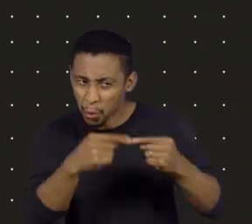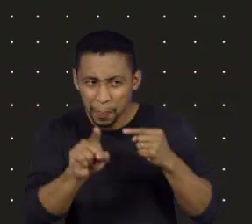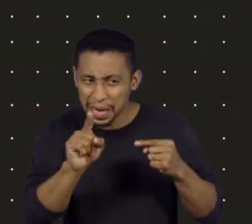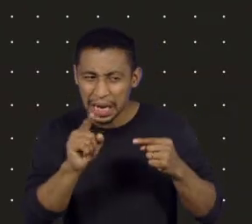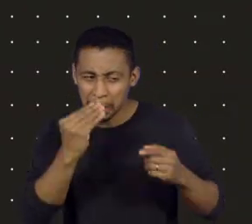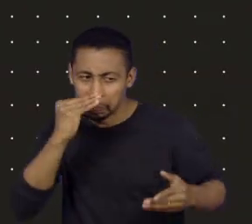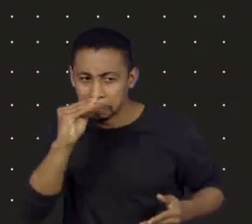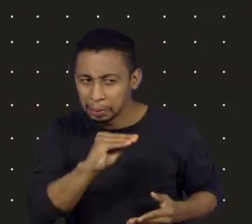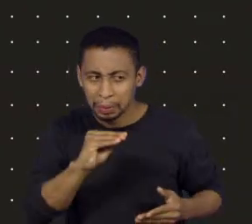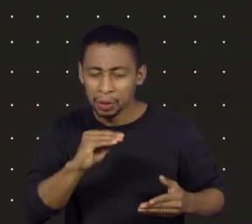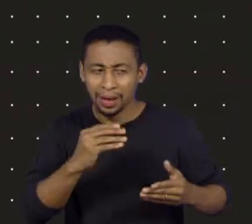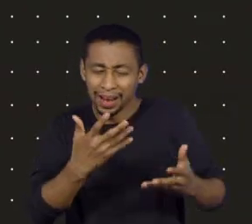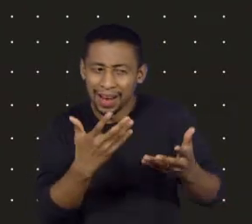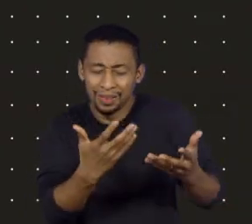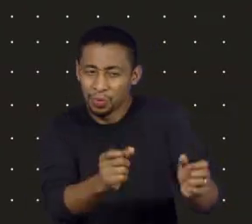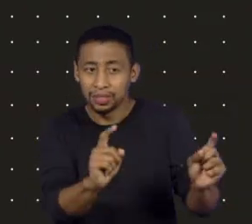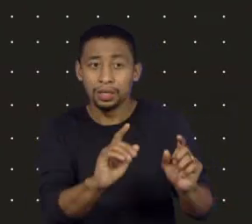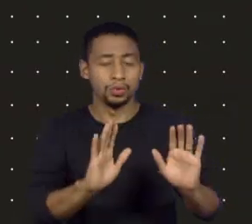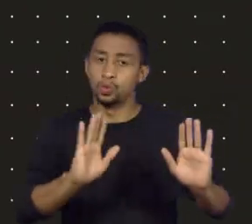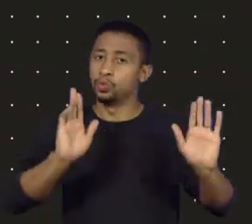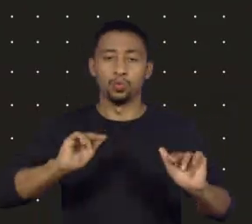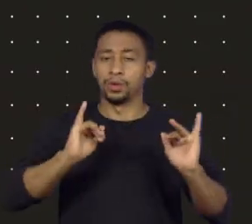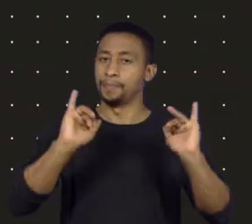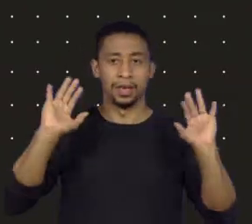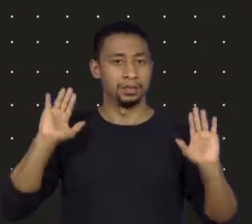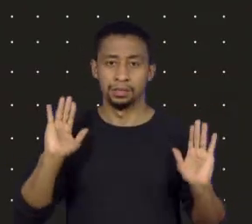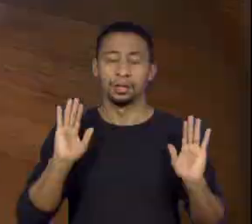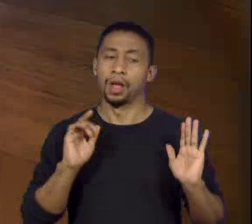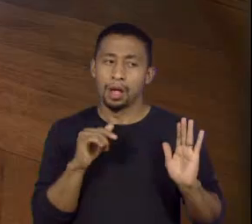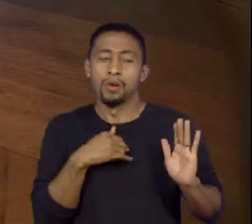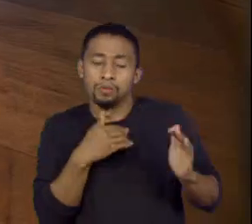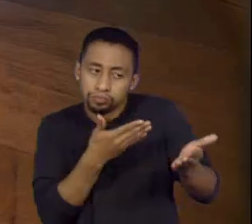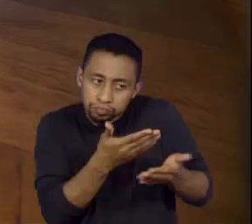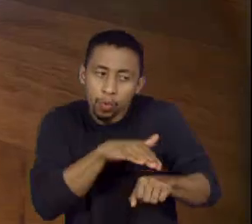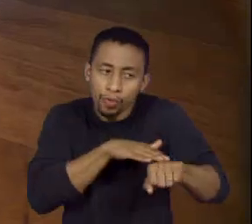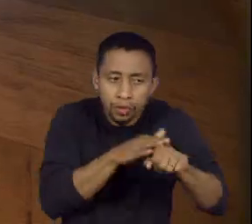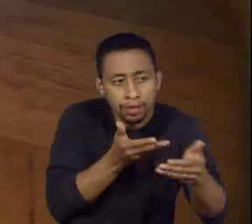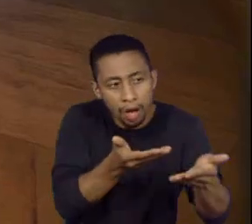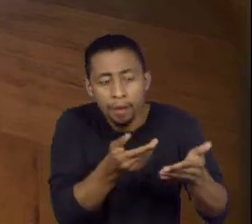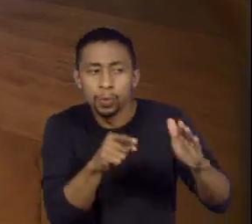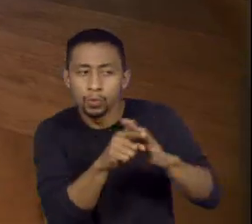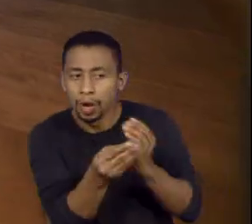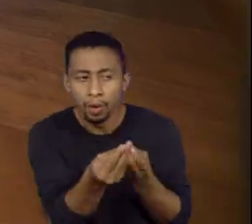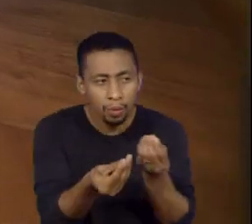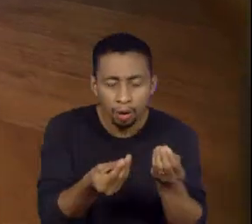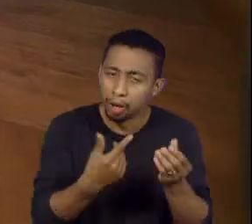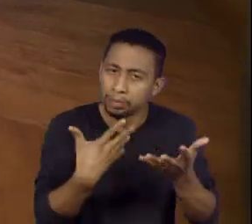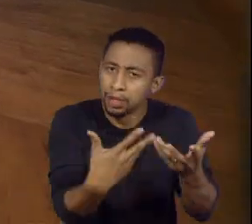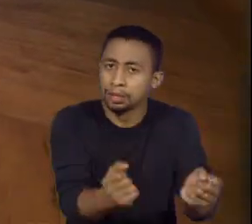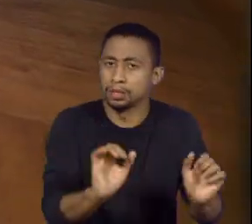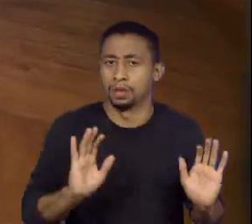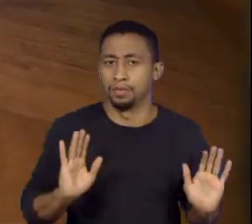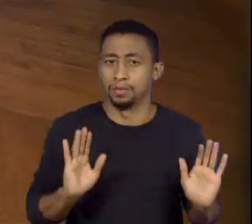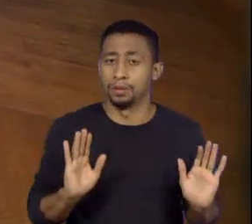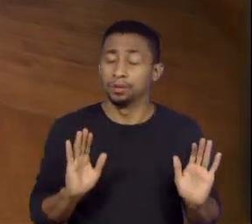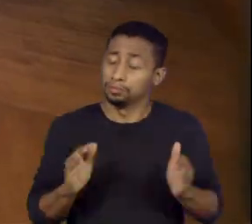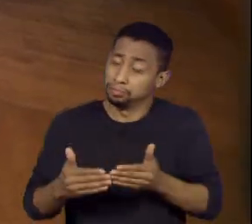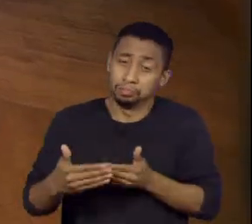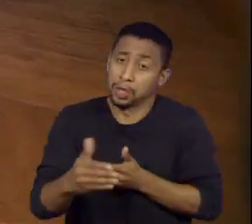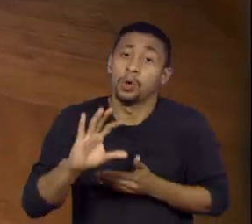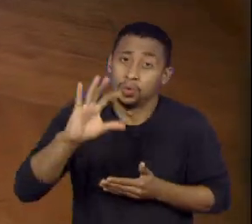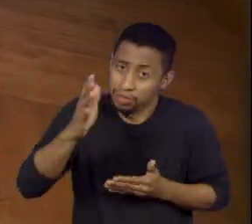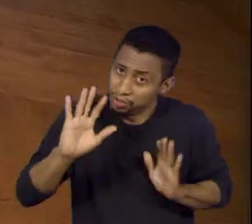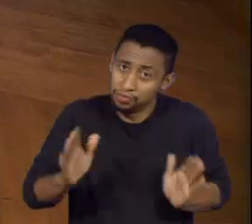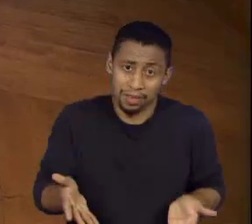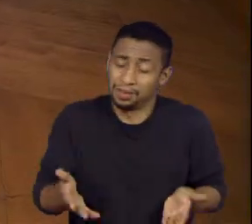dela numa caixa de barro, e esse mesmo diretor me perguntou se ela entenderia. Eu disse, vou pagar para